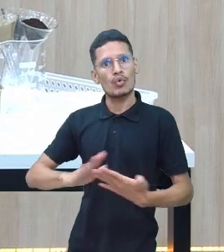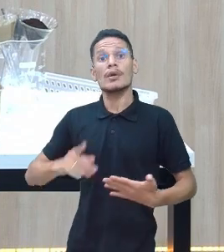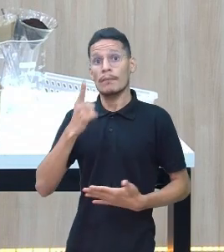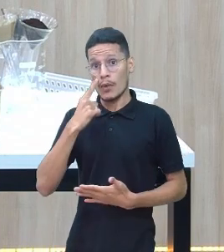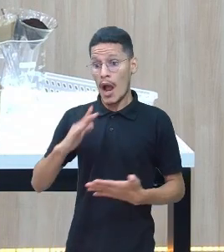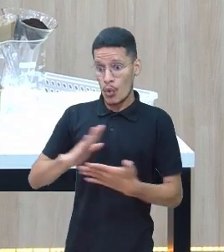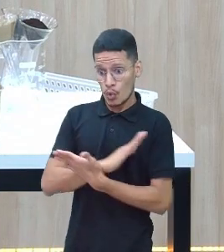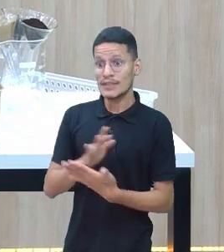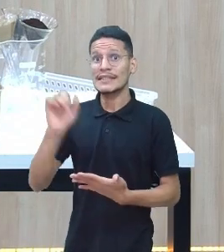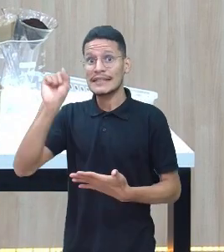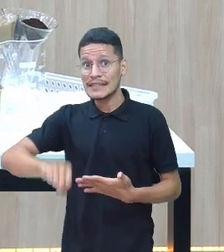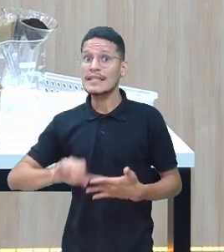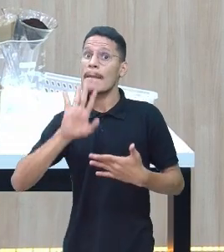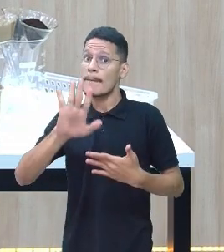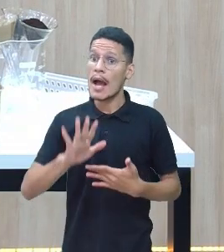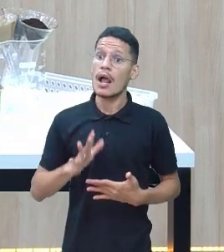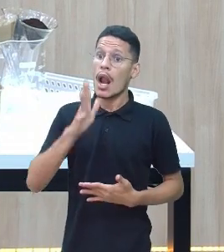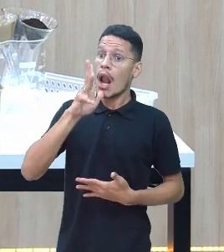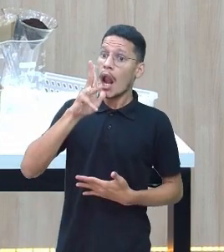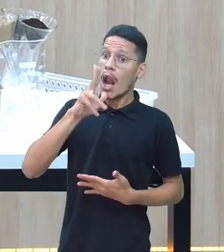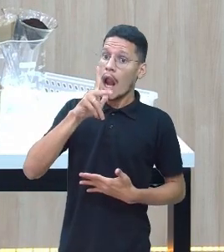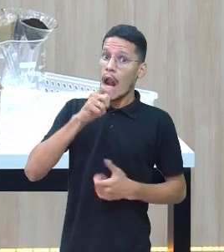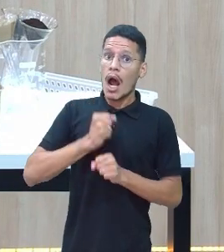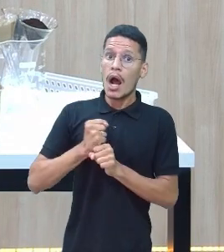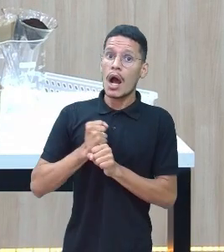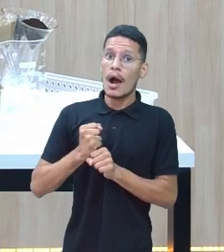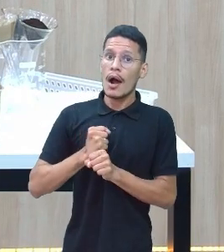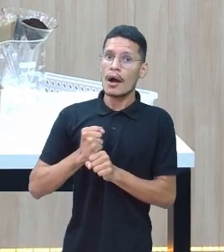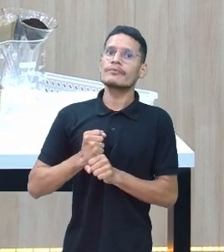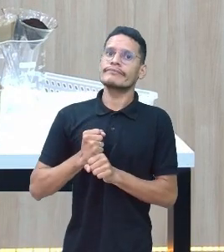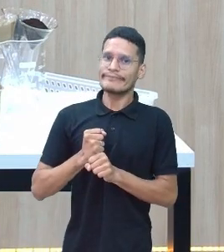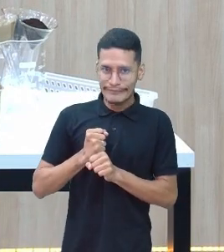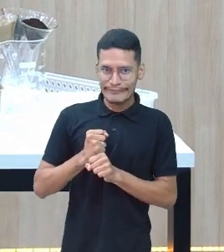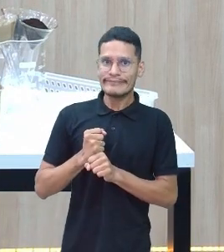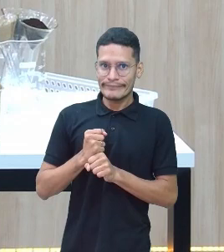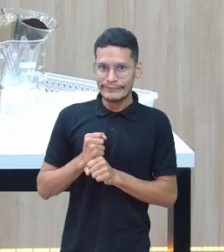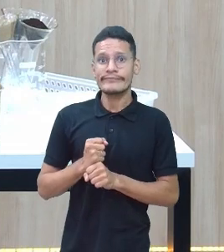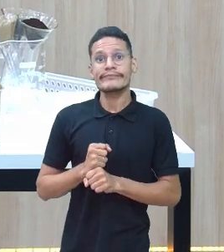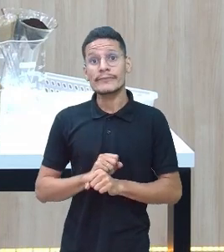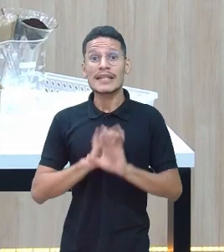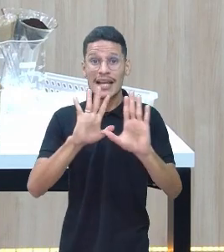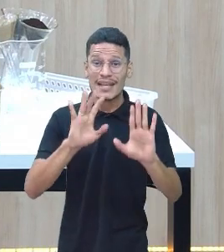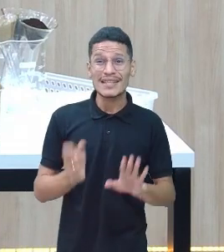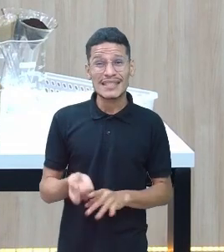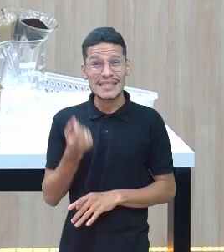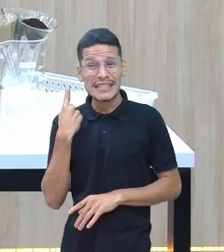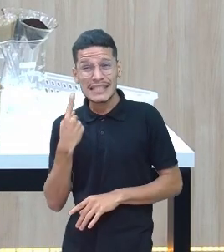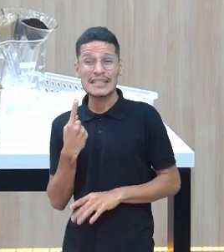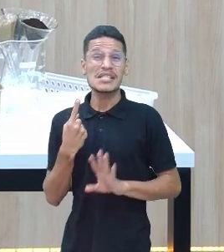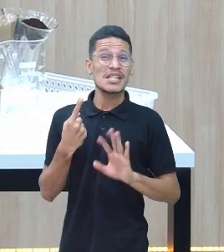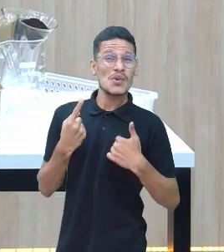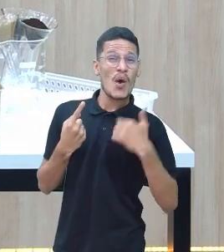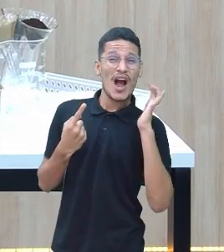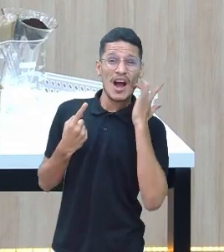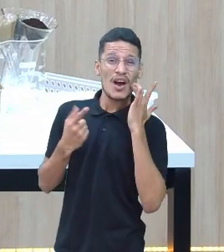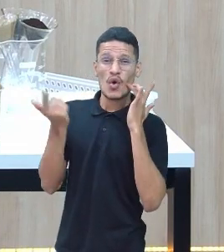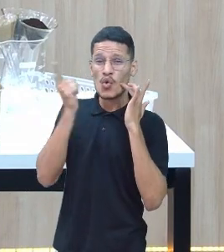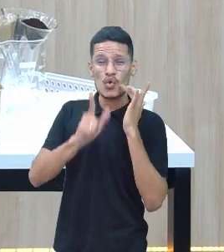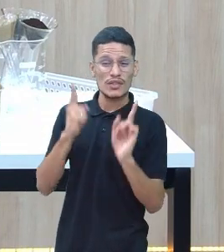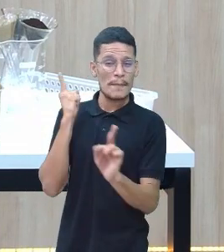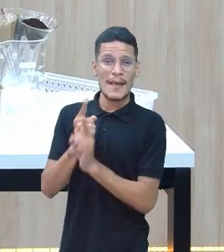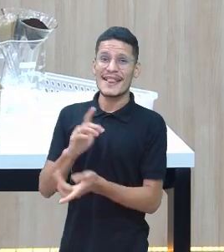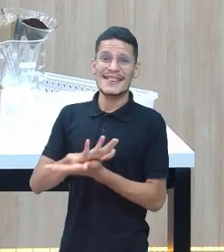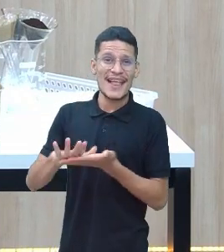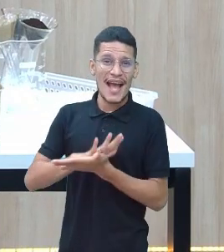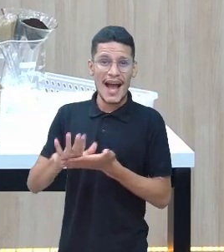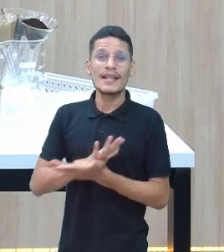dizem, mas vai demorar muito tempo. Talvez a gente nem consiga ver essa recuperação. É preciso